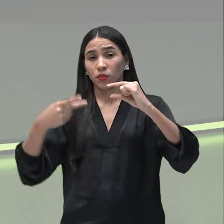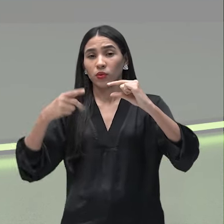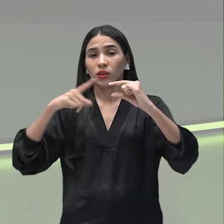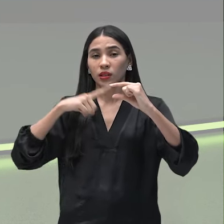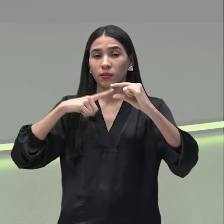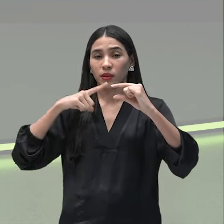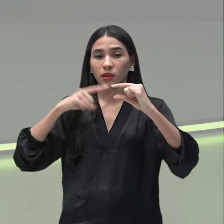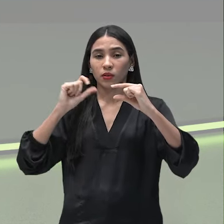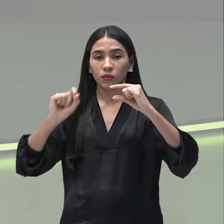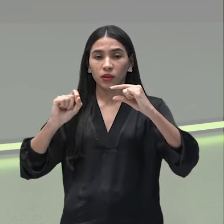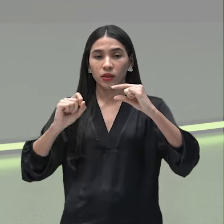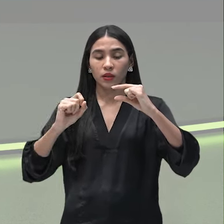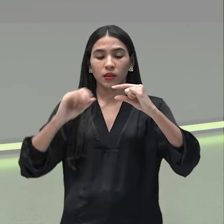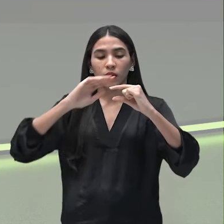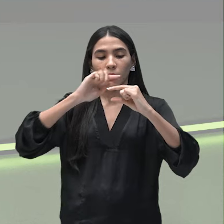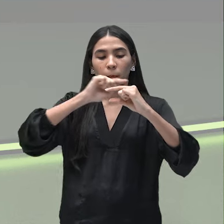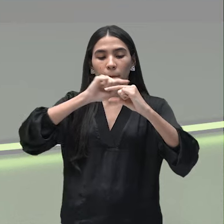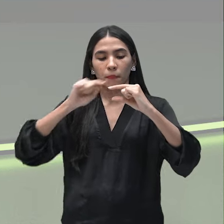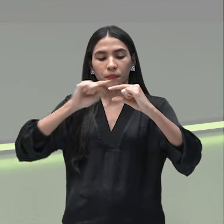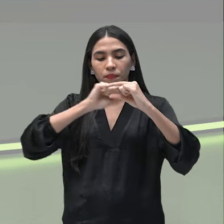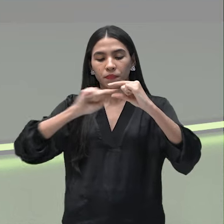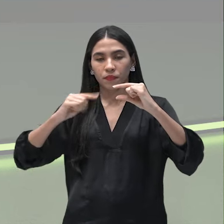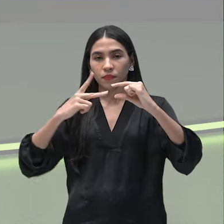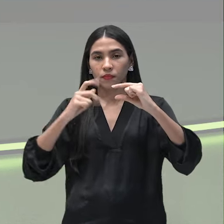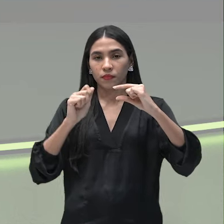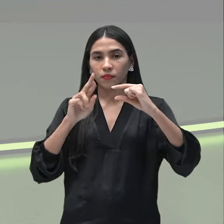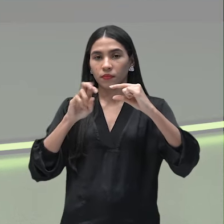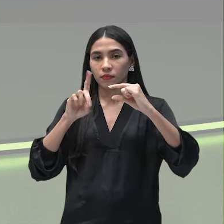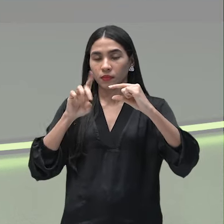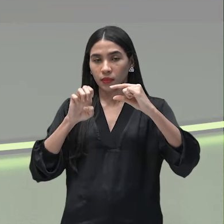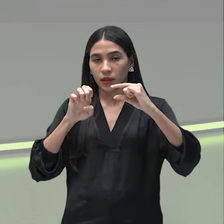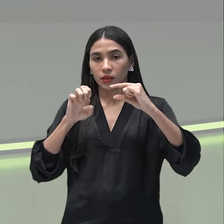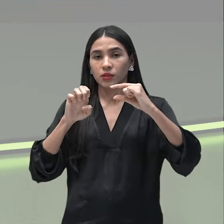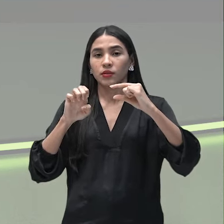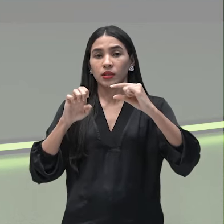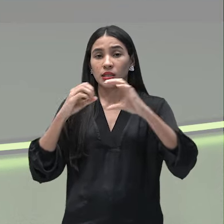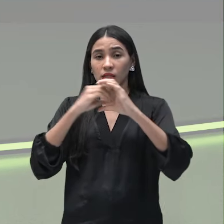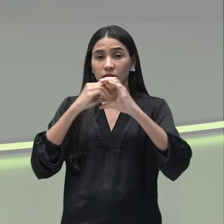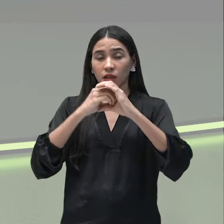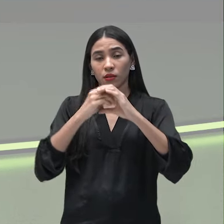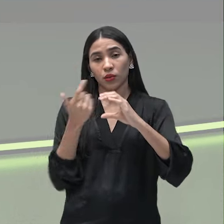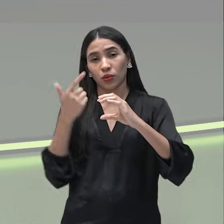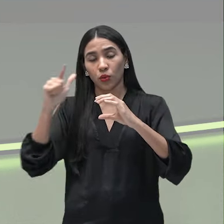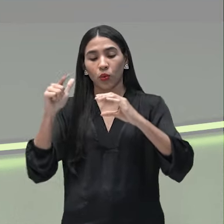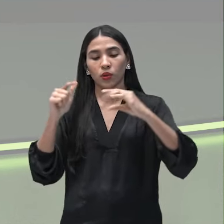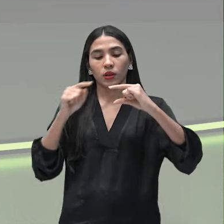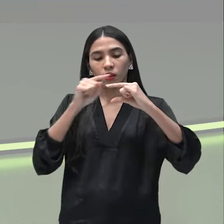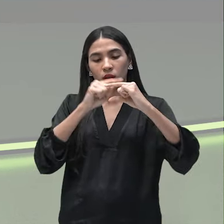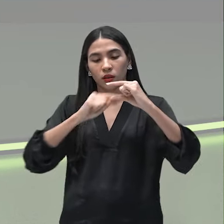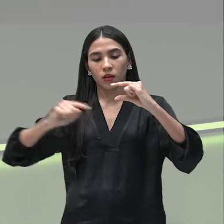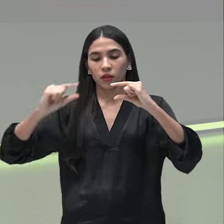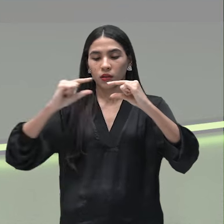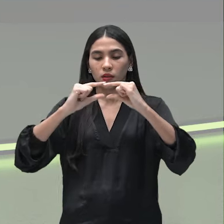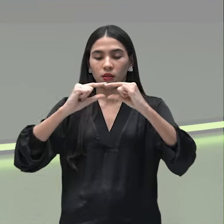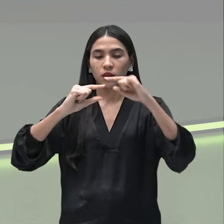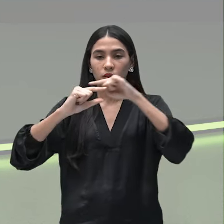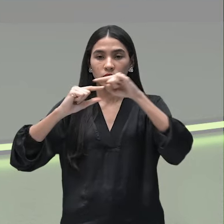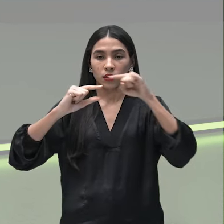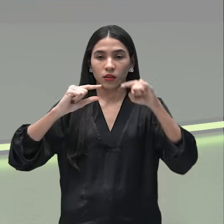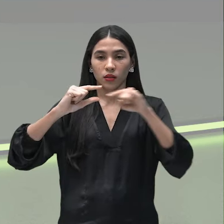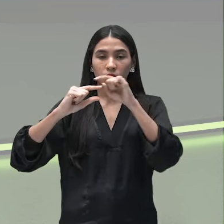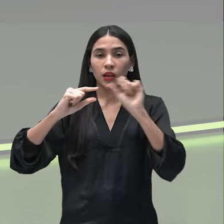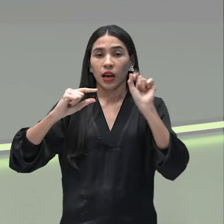plasmática, eu tenho uma parede celular. E depois da parede celular, tem mais uma camada, que é chamada de cápsula, que é essa estrutura